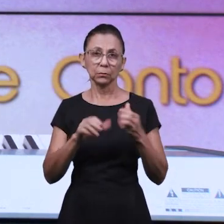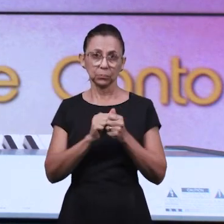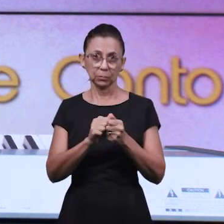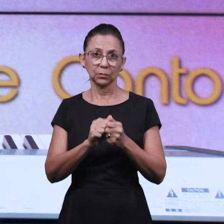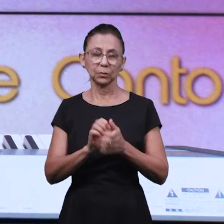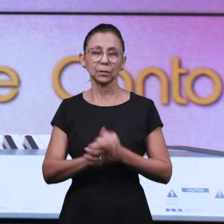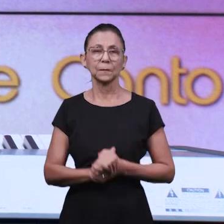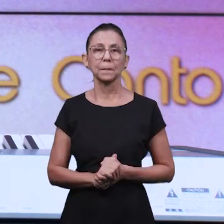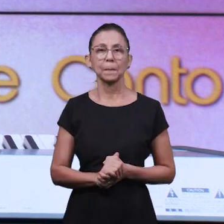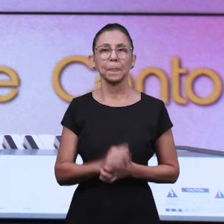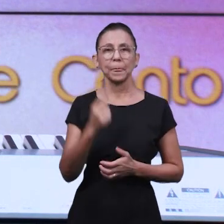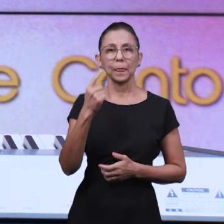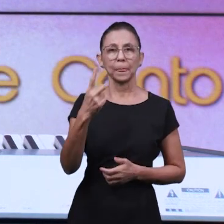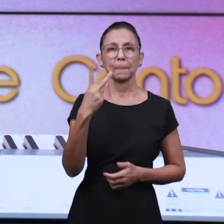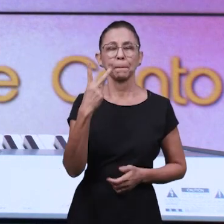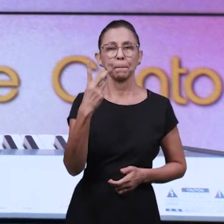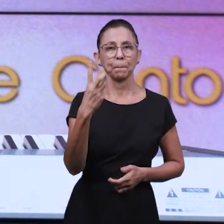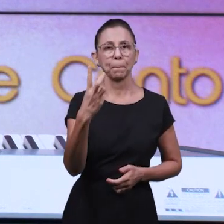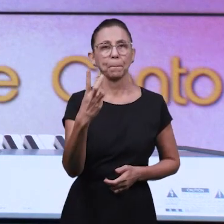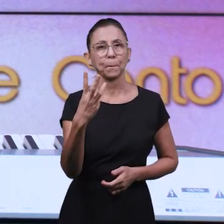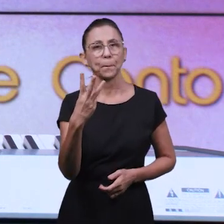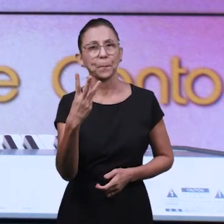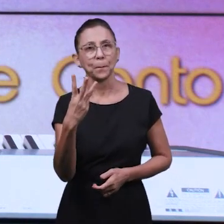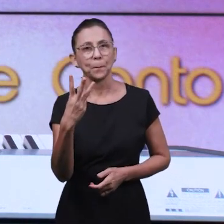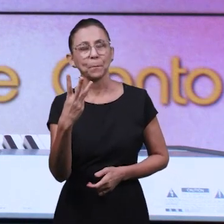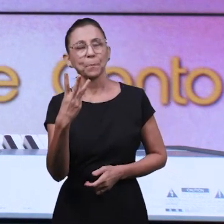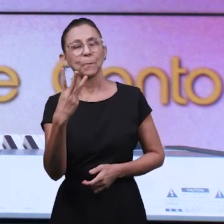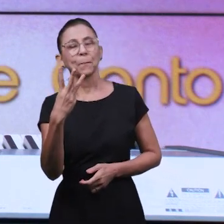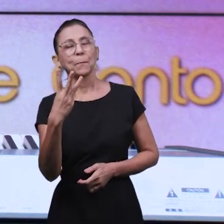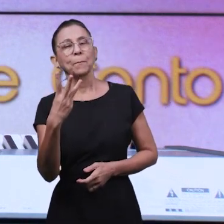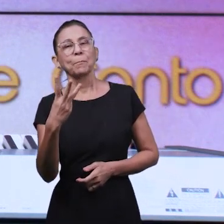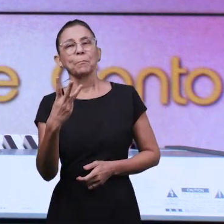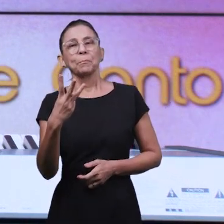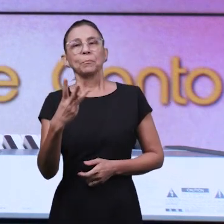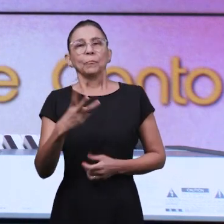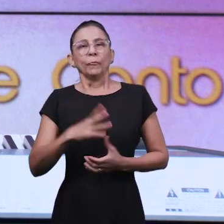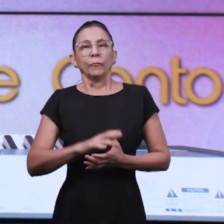Vamos juntos? 1, 2, 3 e...